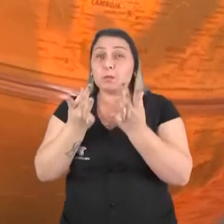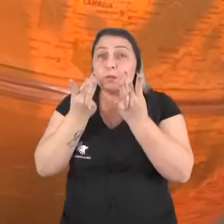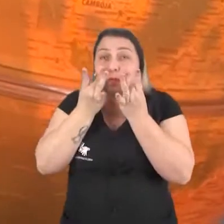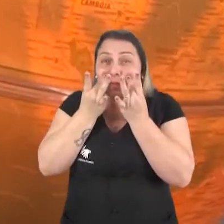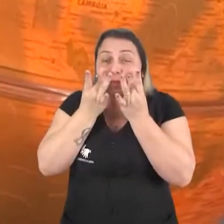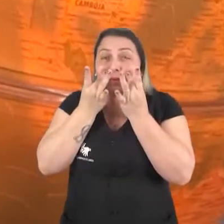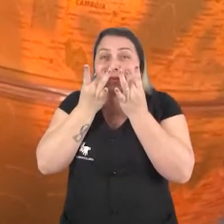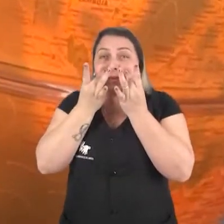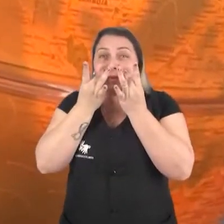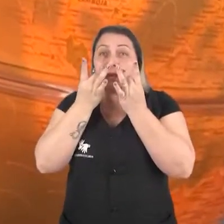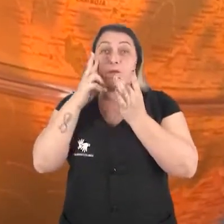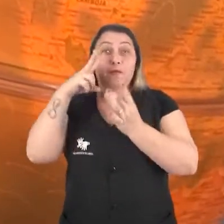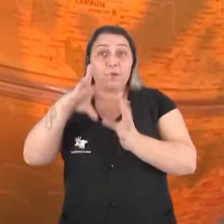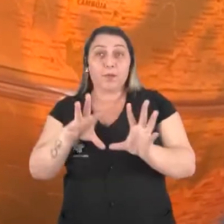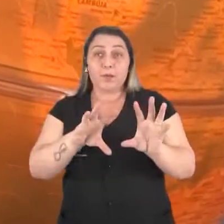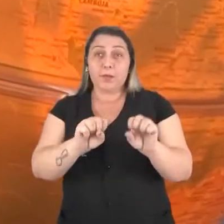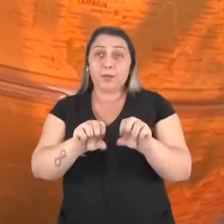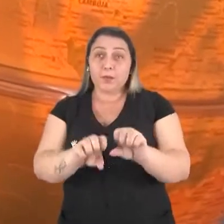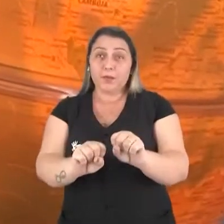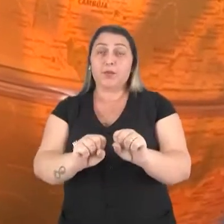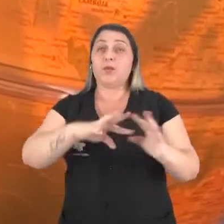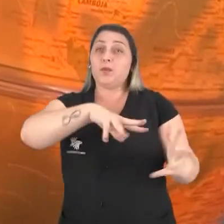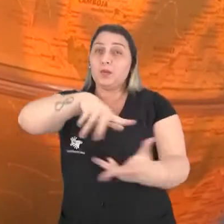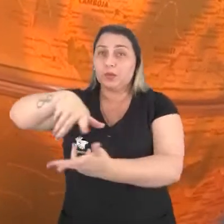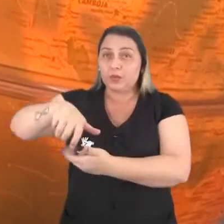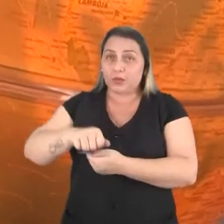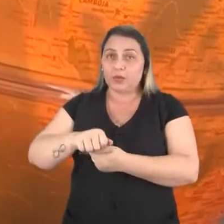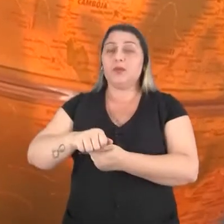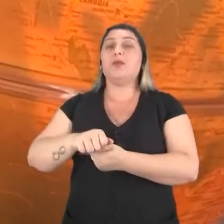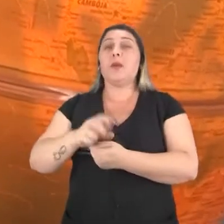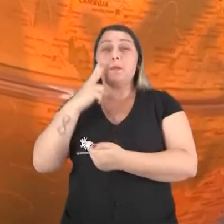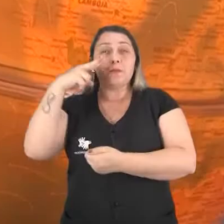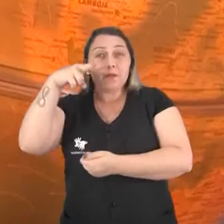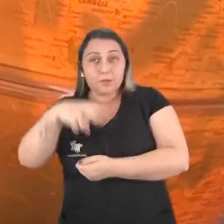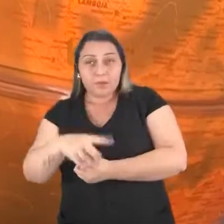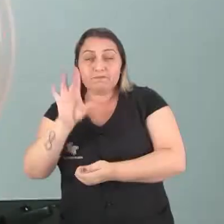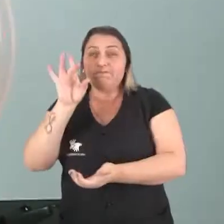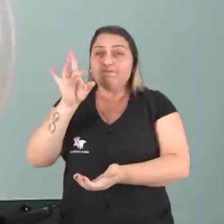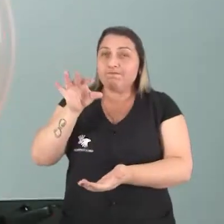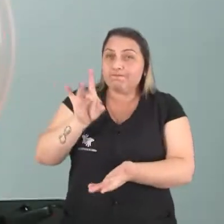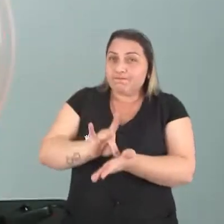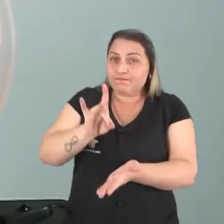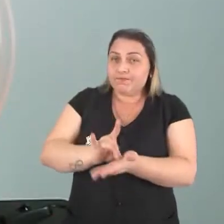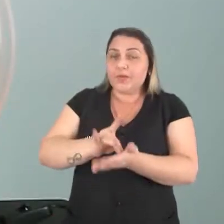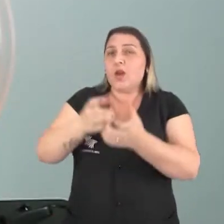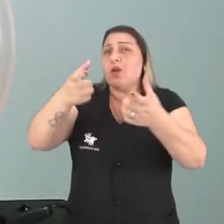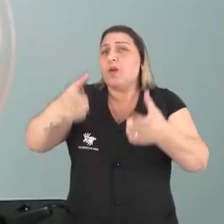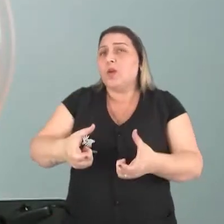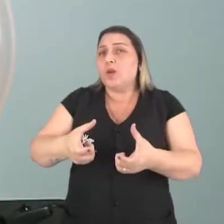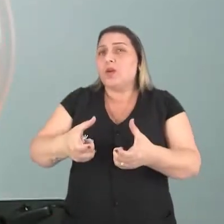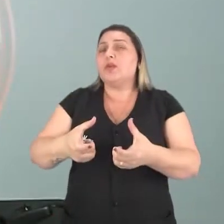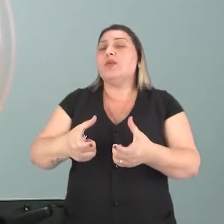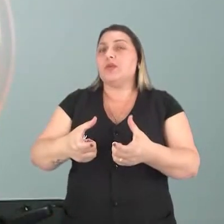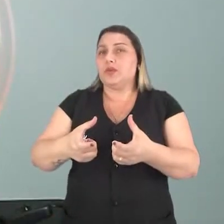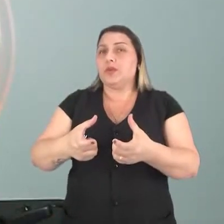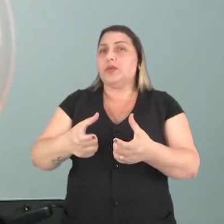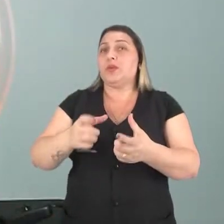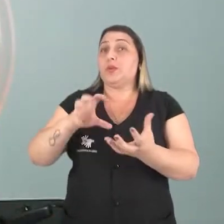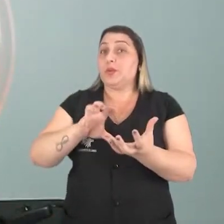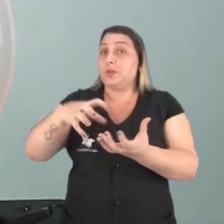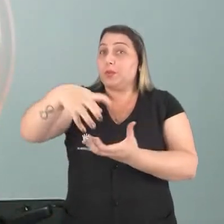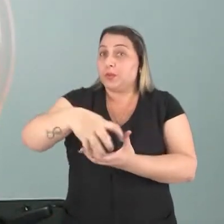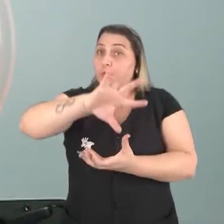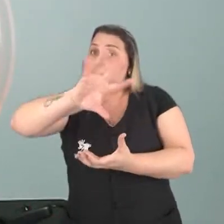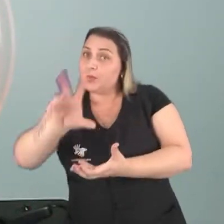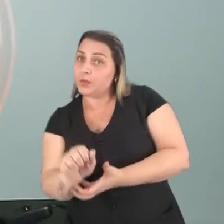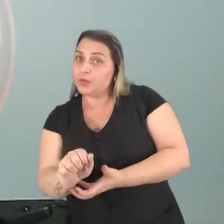pertinho, pegando o globo, para observar bem onde está localizado, então, o